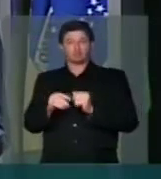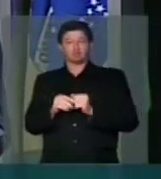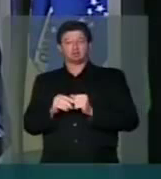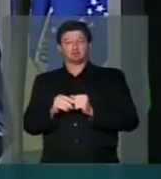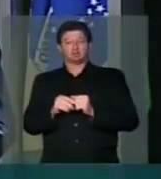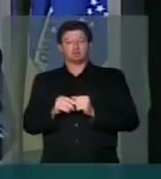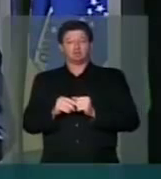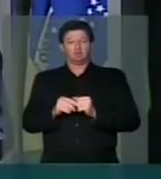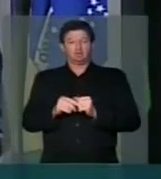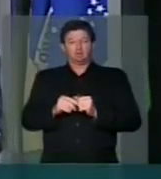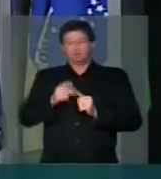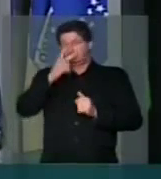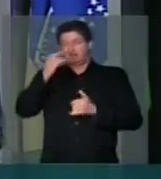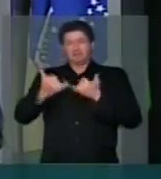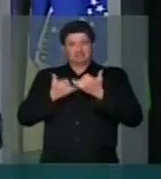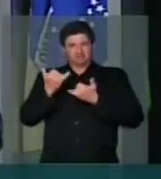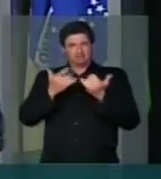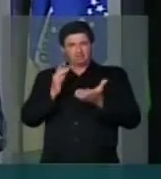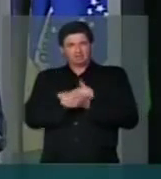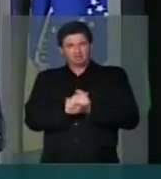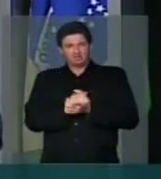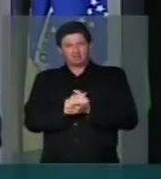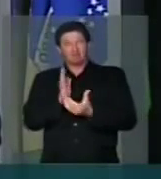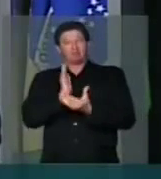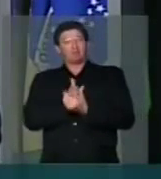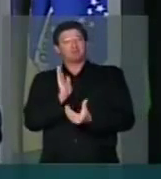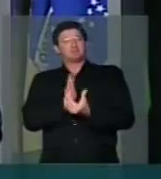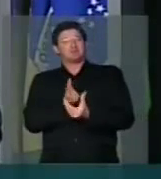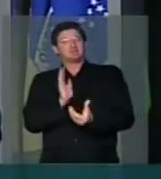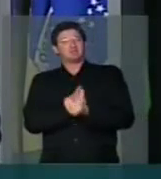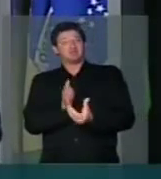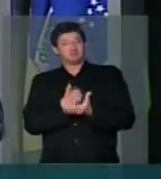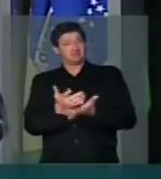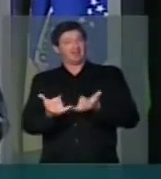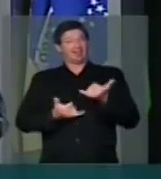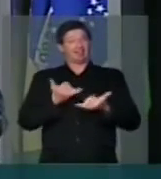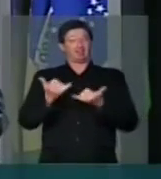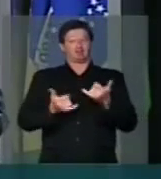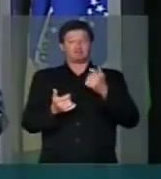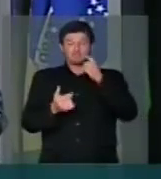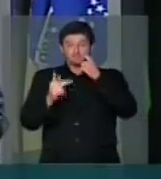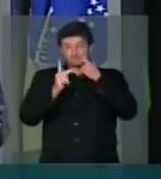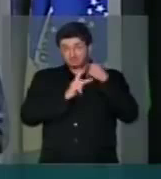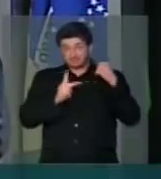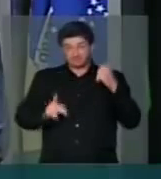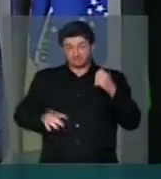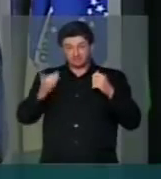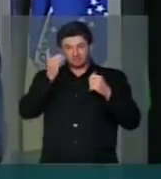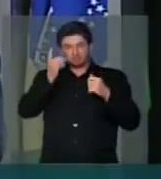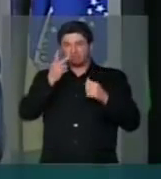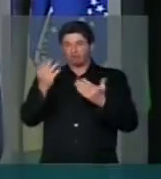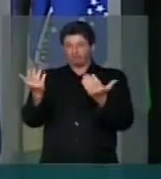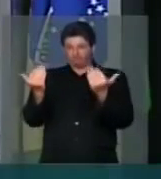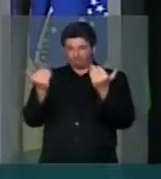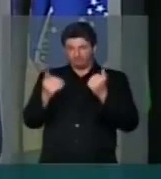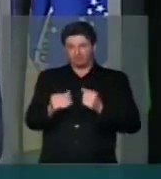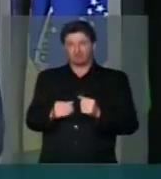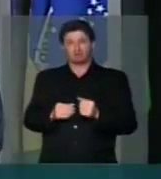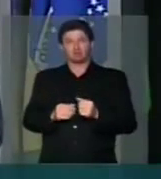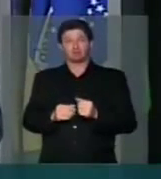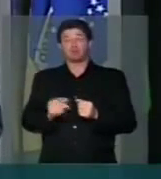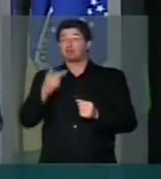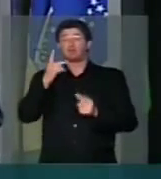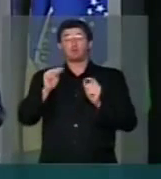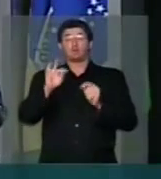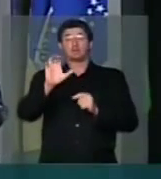estivessem brincando de processar. Quando a presidente diz venham tentar, ela diz ao